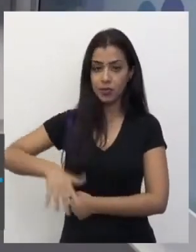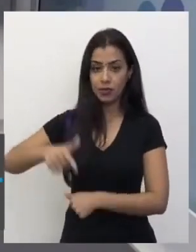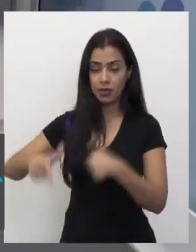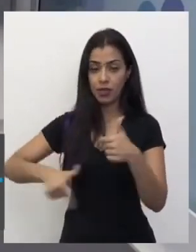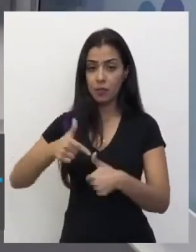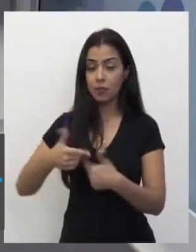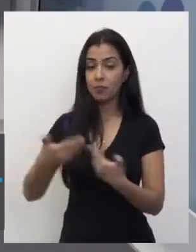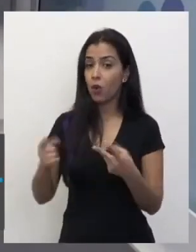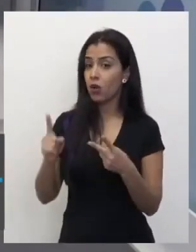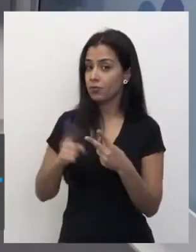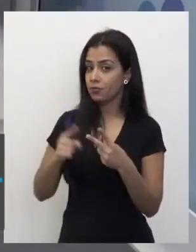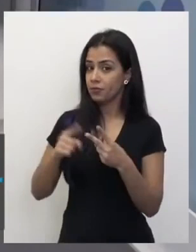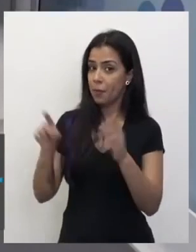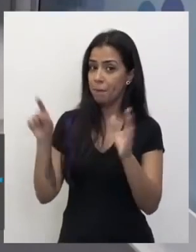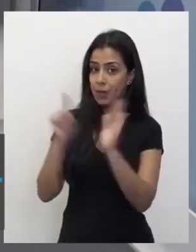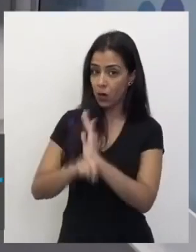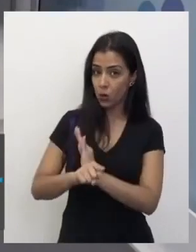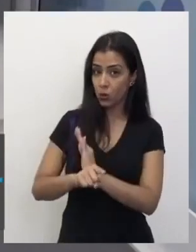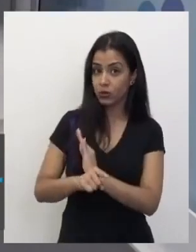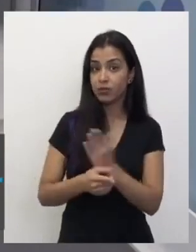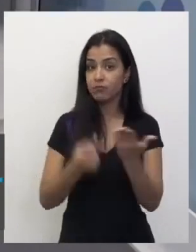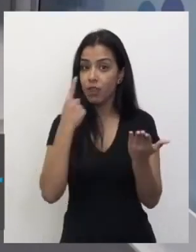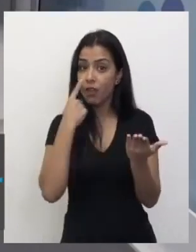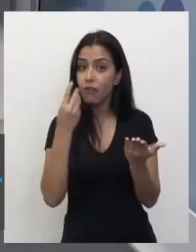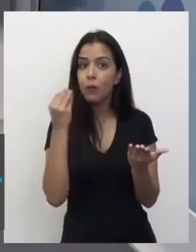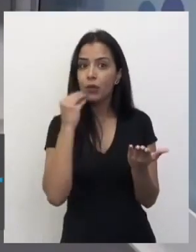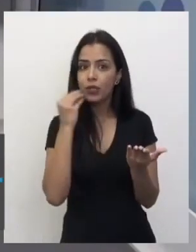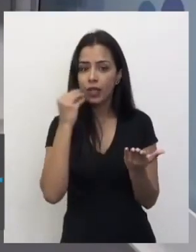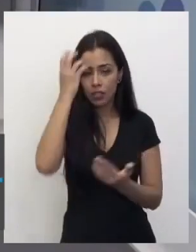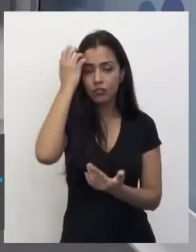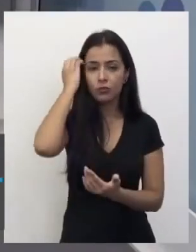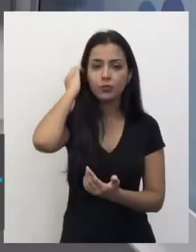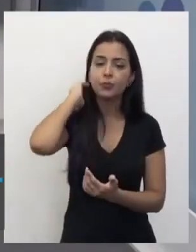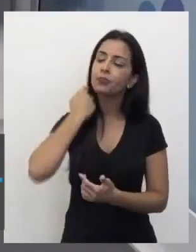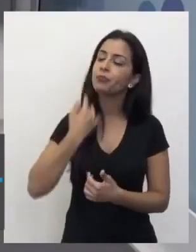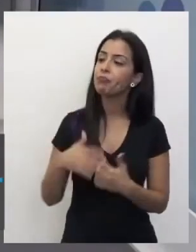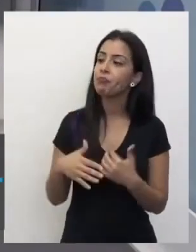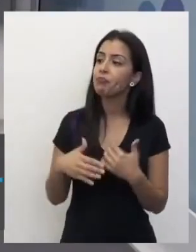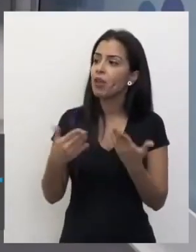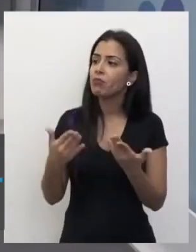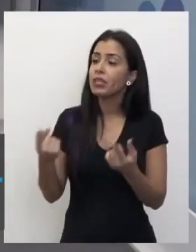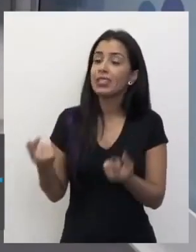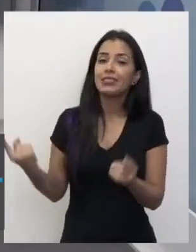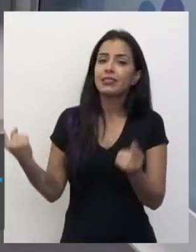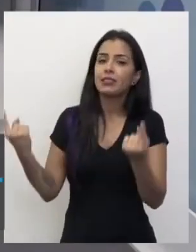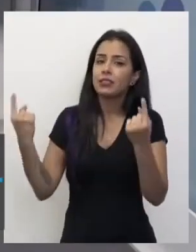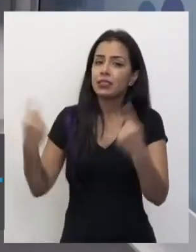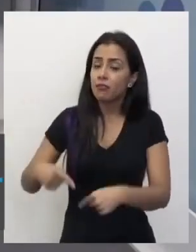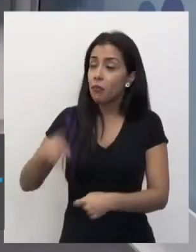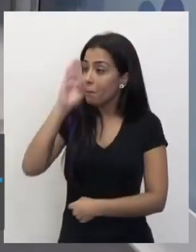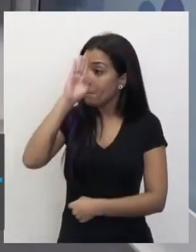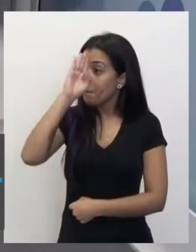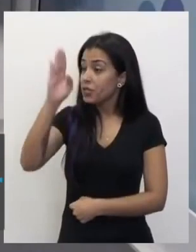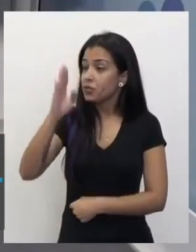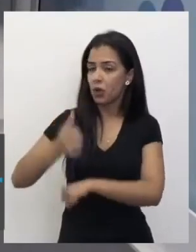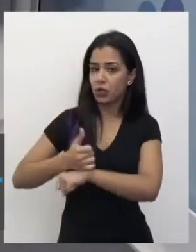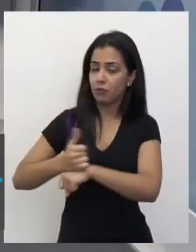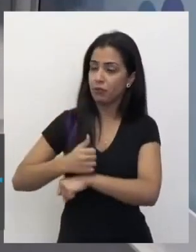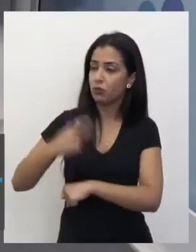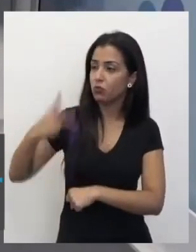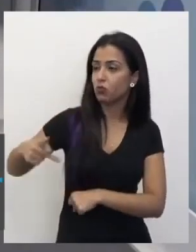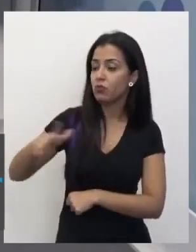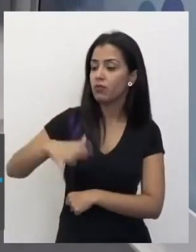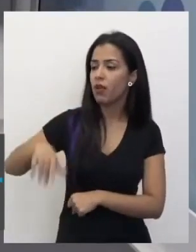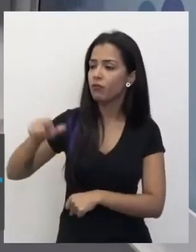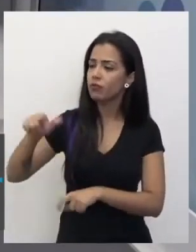próxima pergunta, então vocês têm a oportunidade de ver agora. Quais são os desafios da sua carreira ou da sua área de